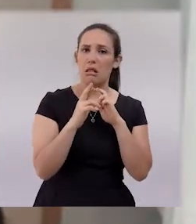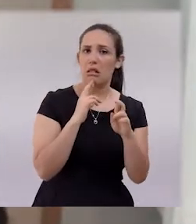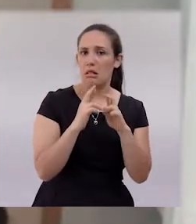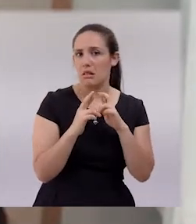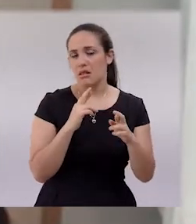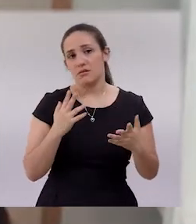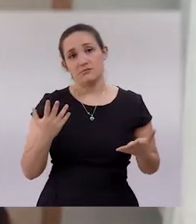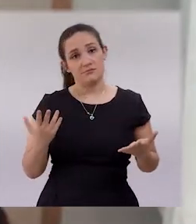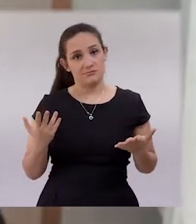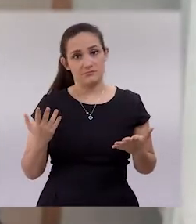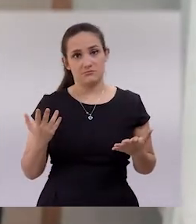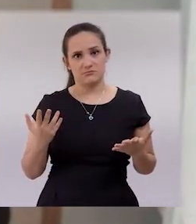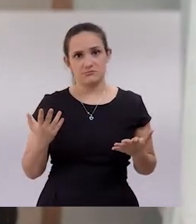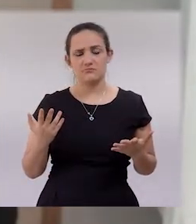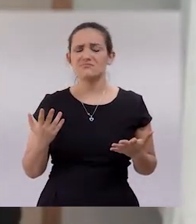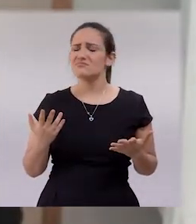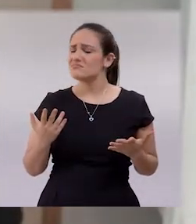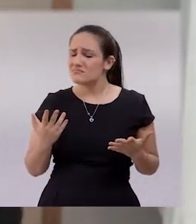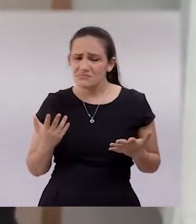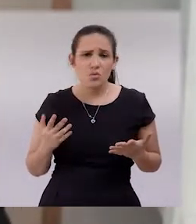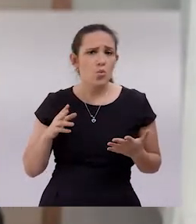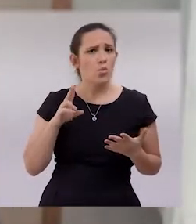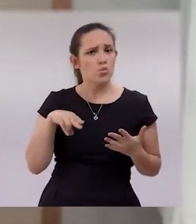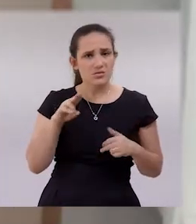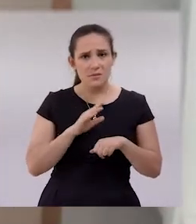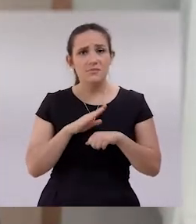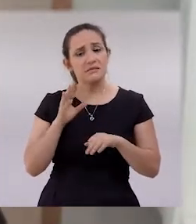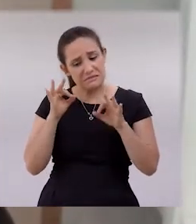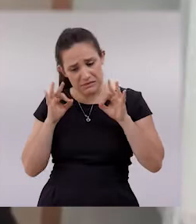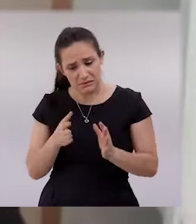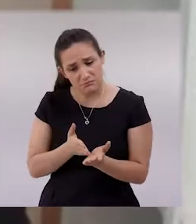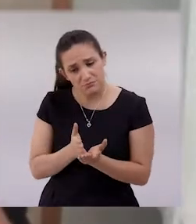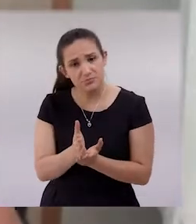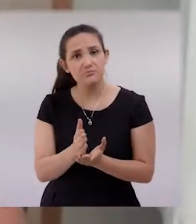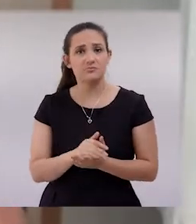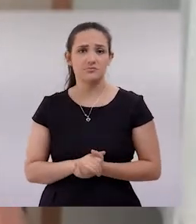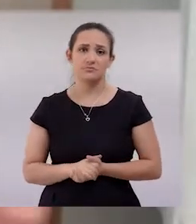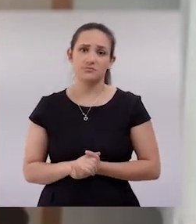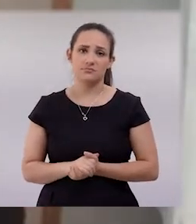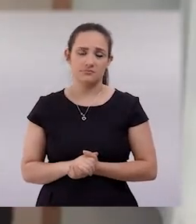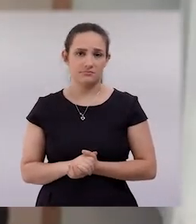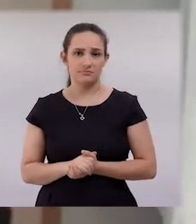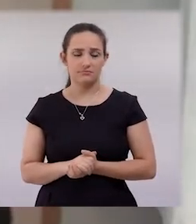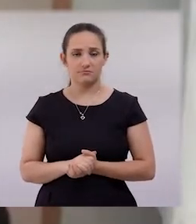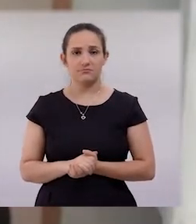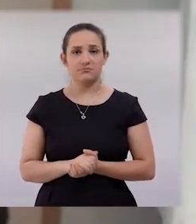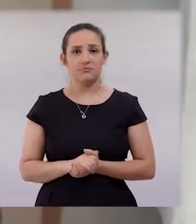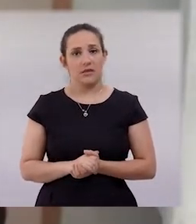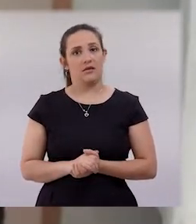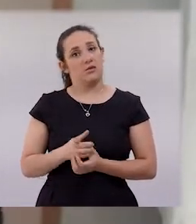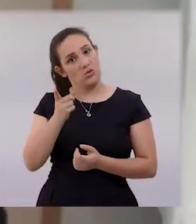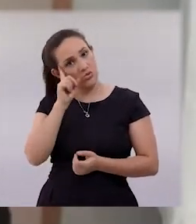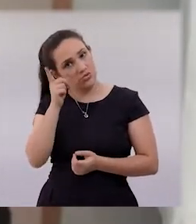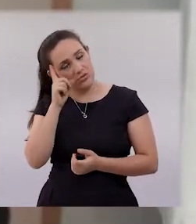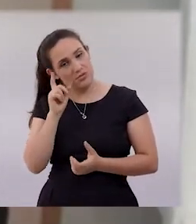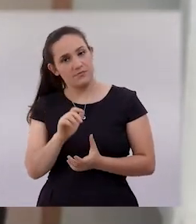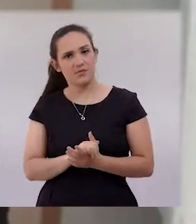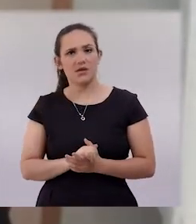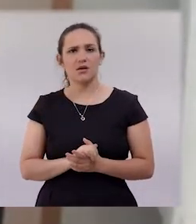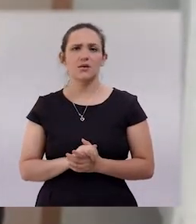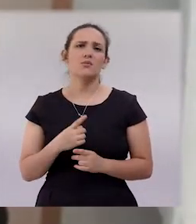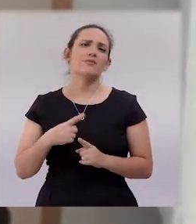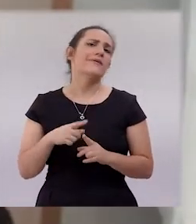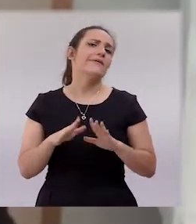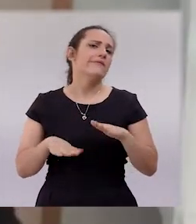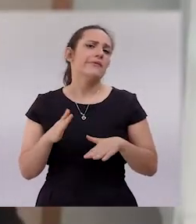são relações muito mais, às vezes, honestas e também relações intrínsecas, né, do dia a dia. Por